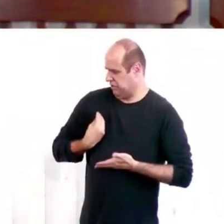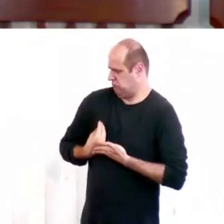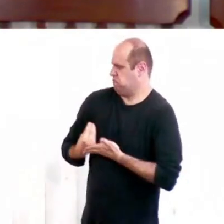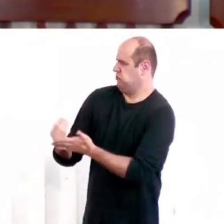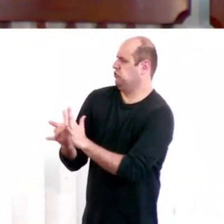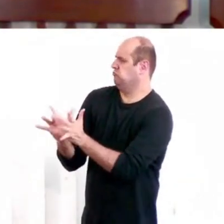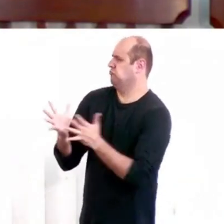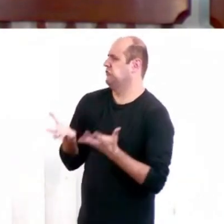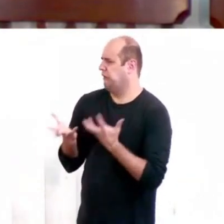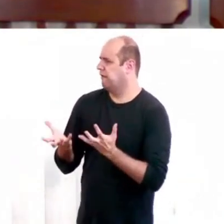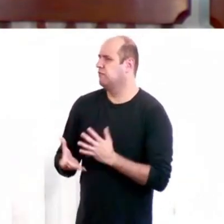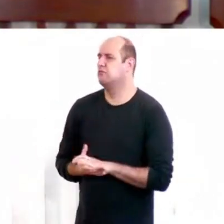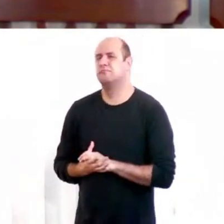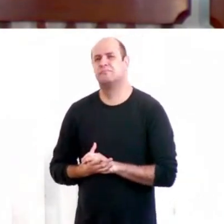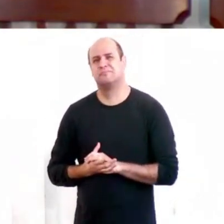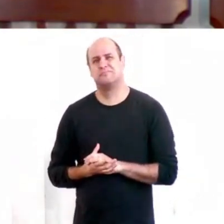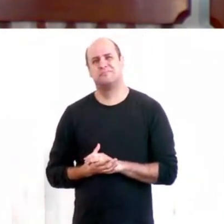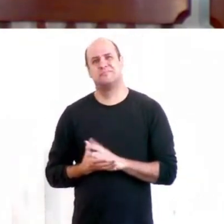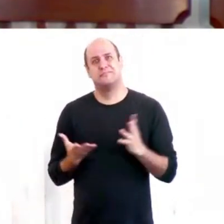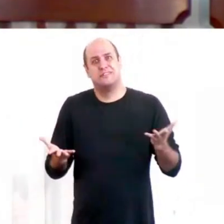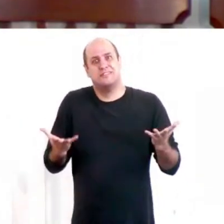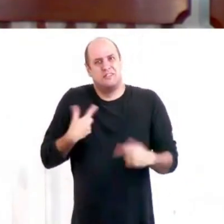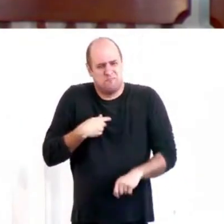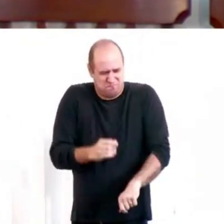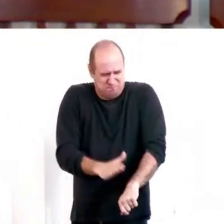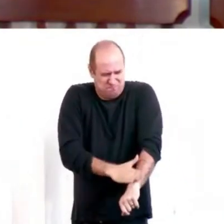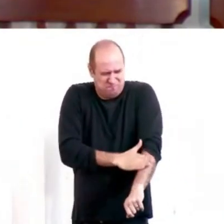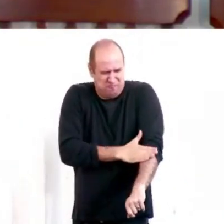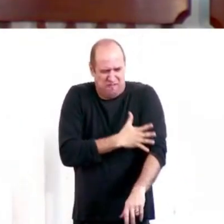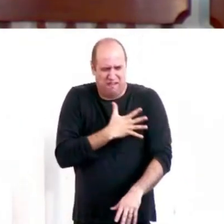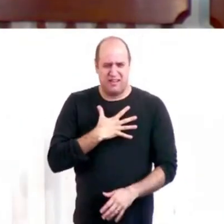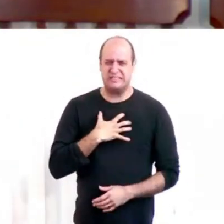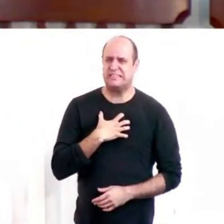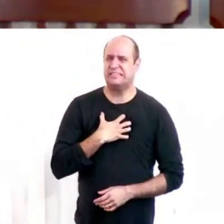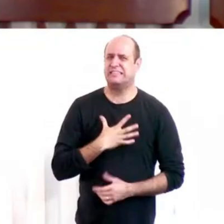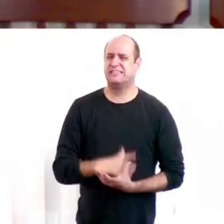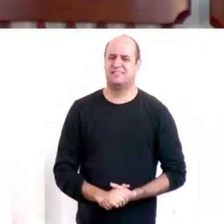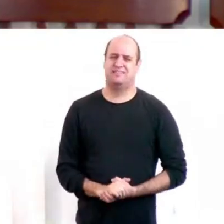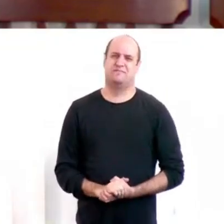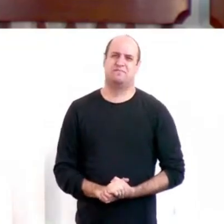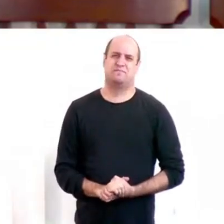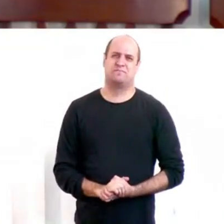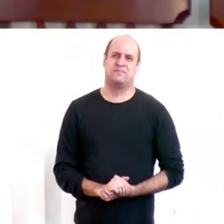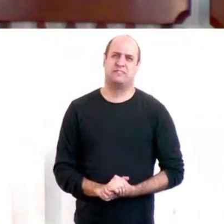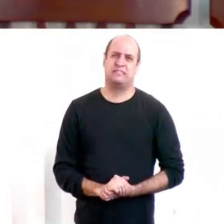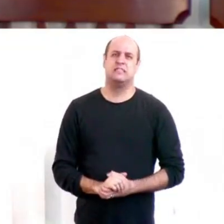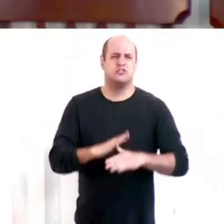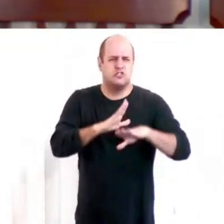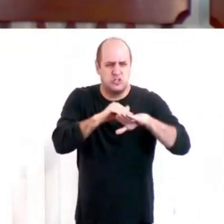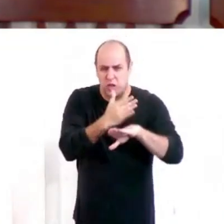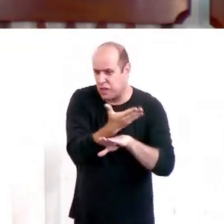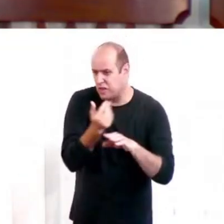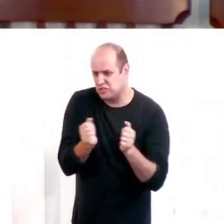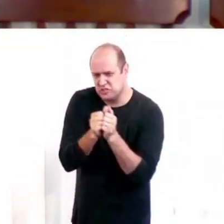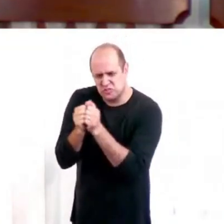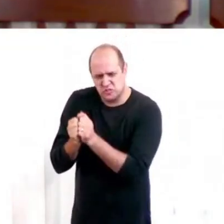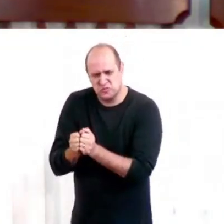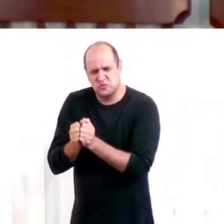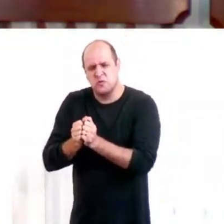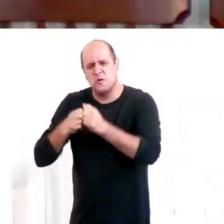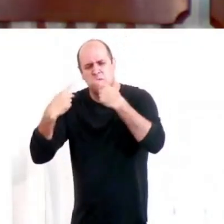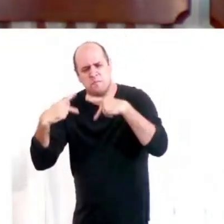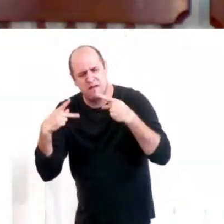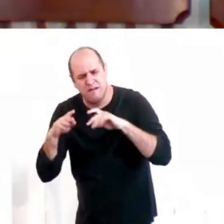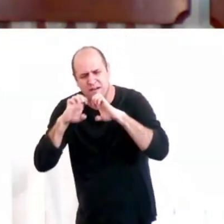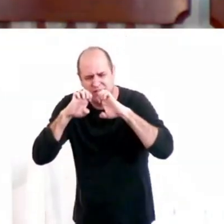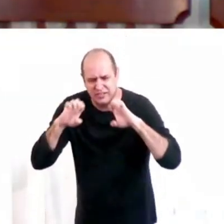Jesus. Meus irmãos, me arrepia ainda de ouvir e falar nisso. Chamamos ela, apresentamos o Evangelho, agora